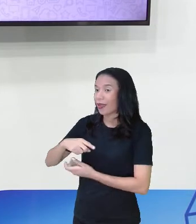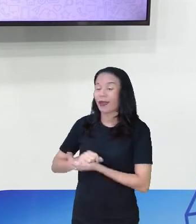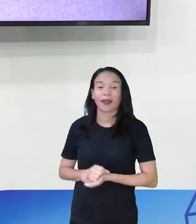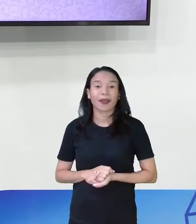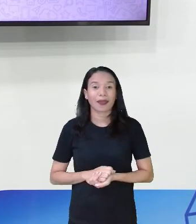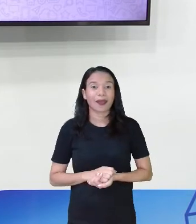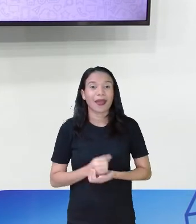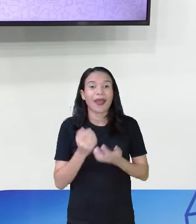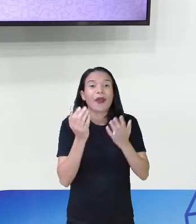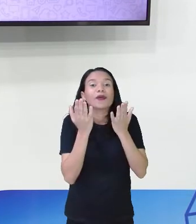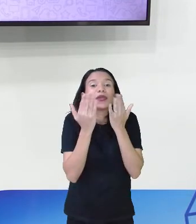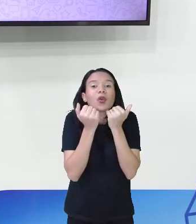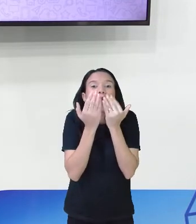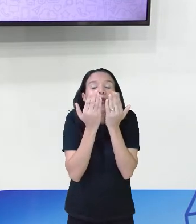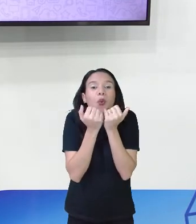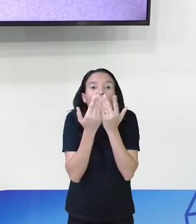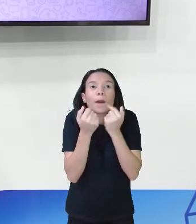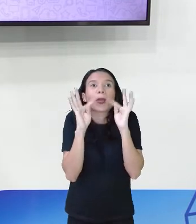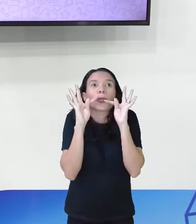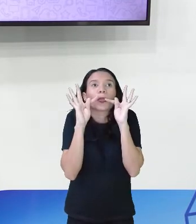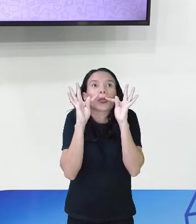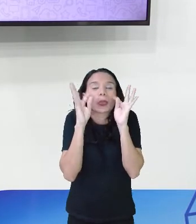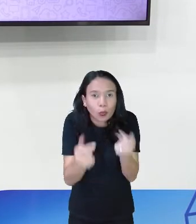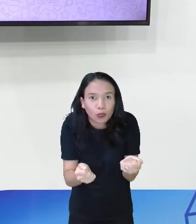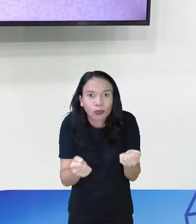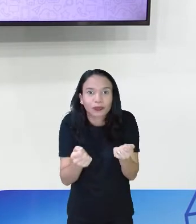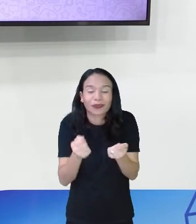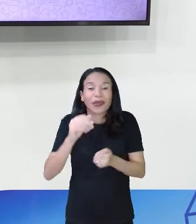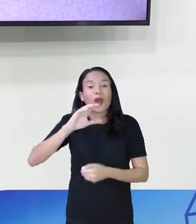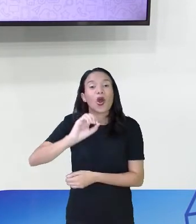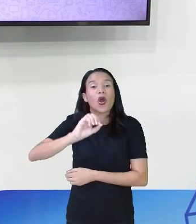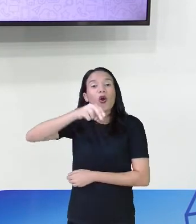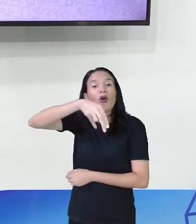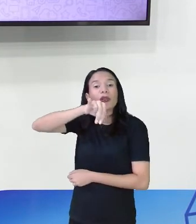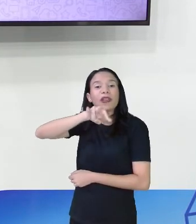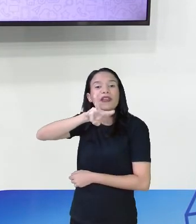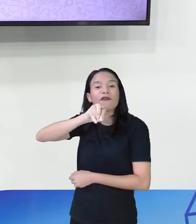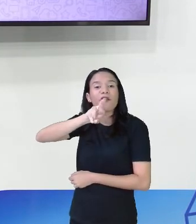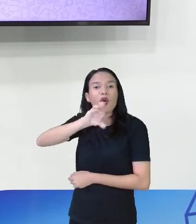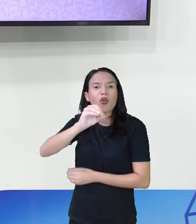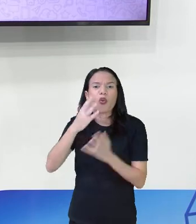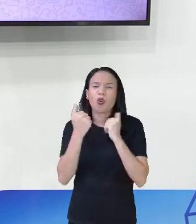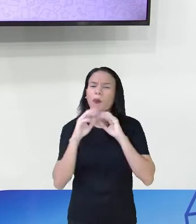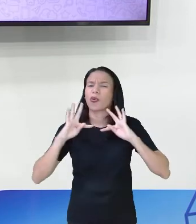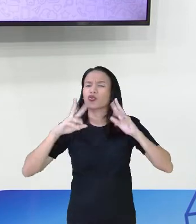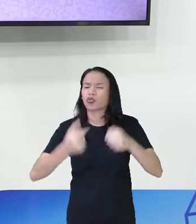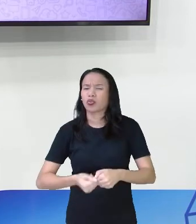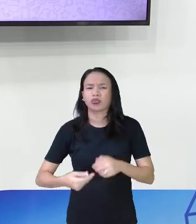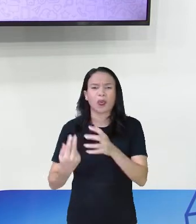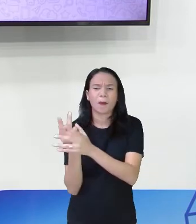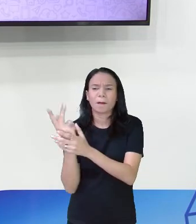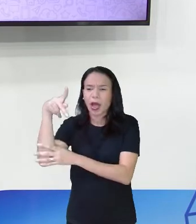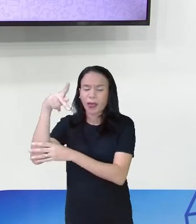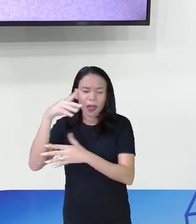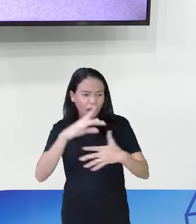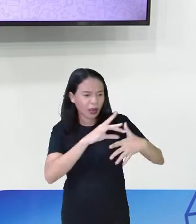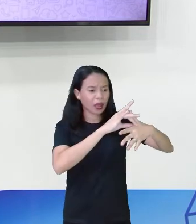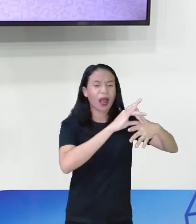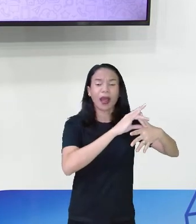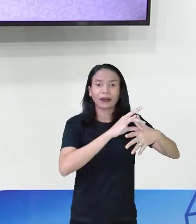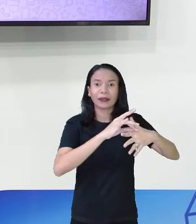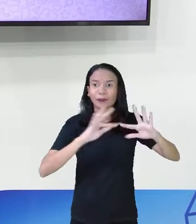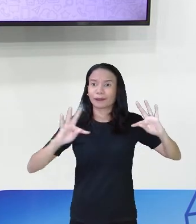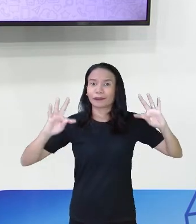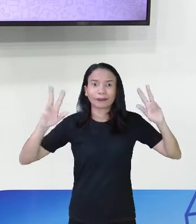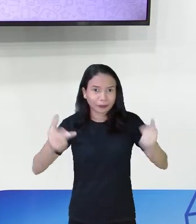muito guloso, porque nós explicamos que o animal onívoro, ele come de tudo, não é? Vegetais, carne. Então,